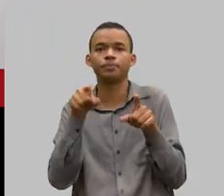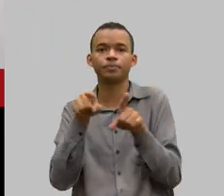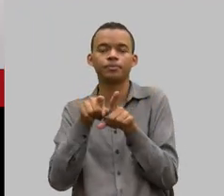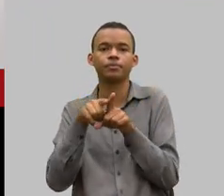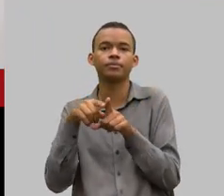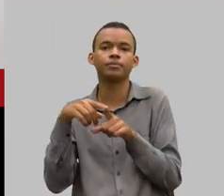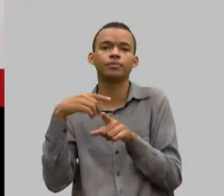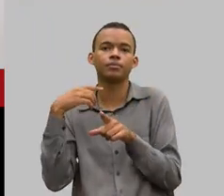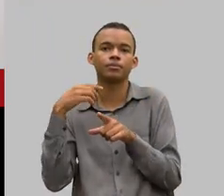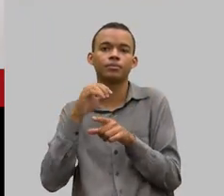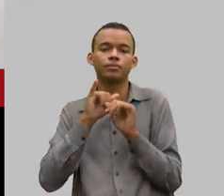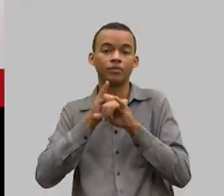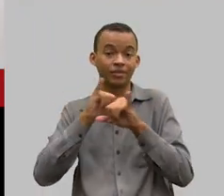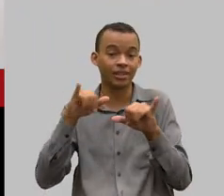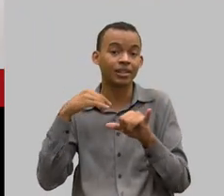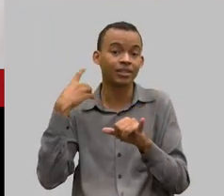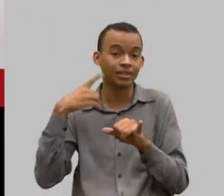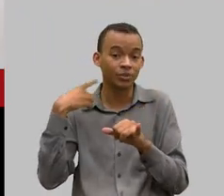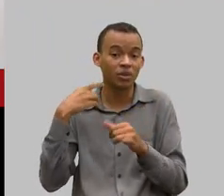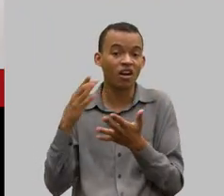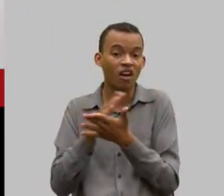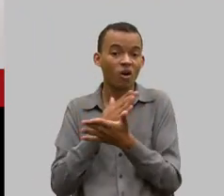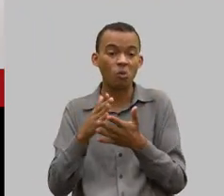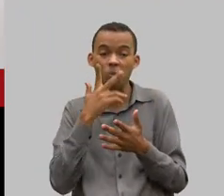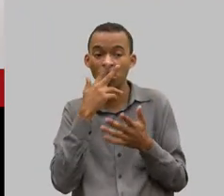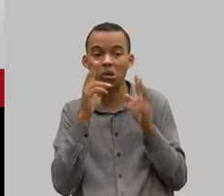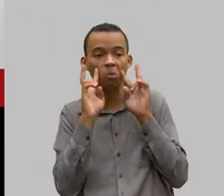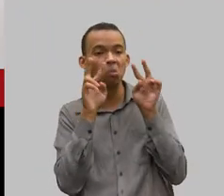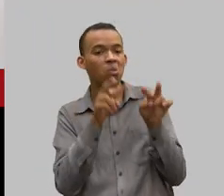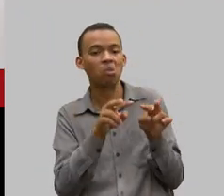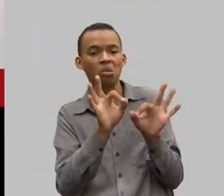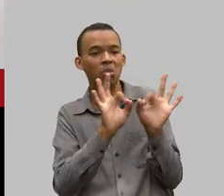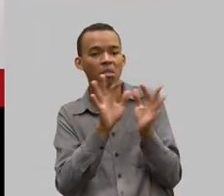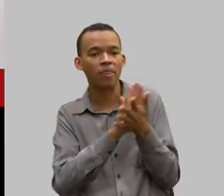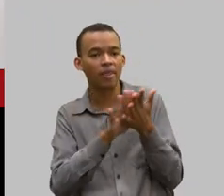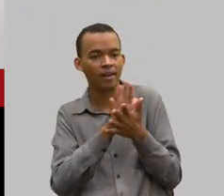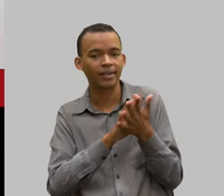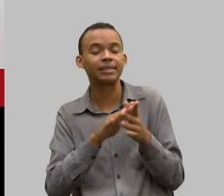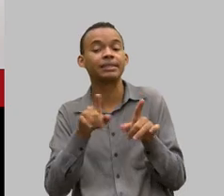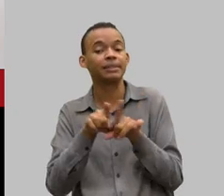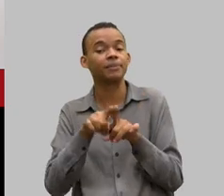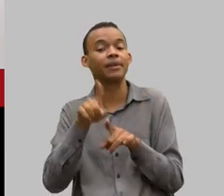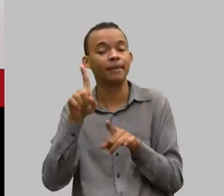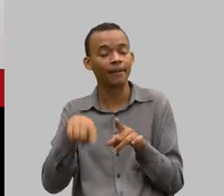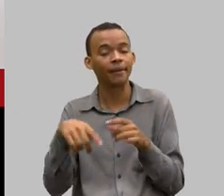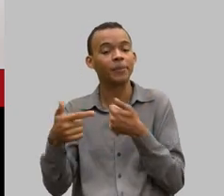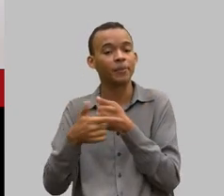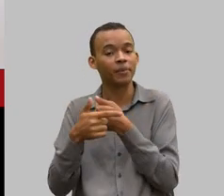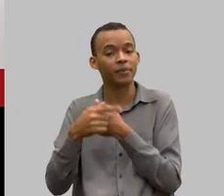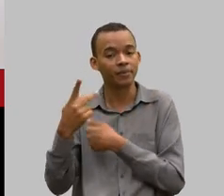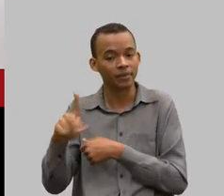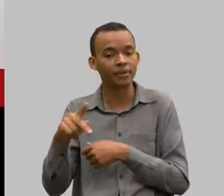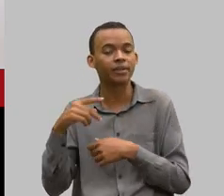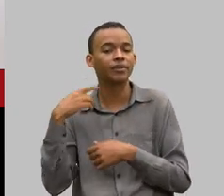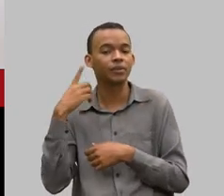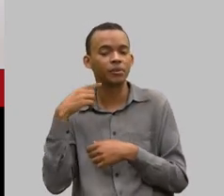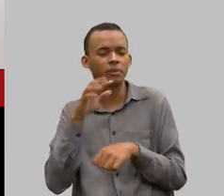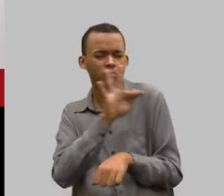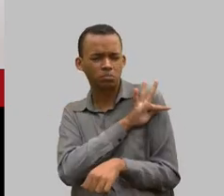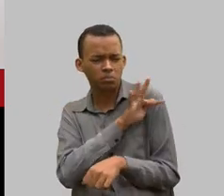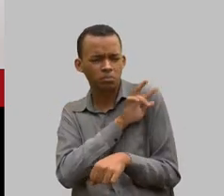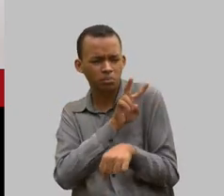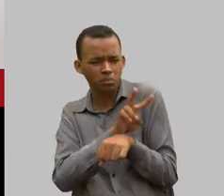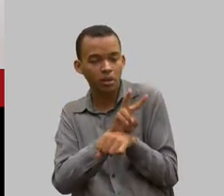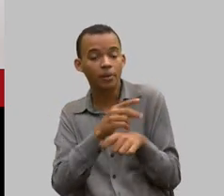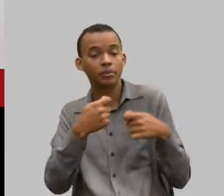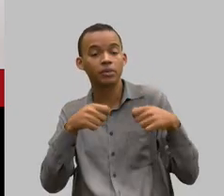avanços do governo que é também papel do deputado que fiscaliza saber reconhecer os avanços que acontecem no